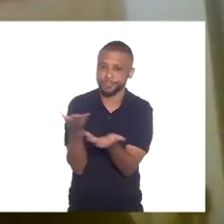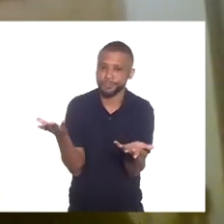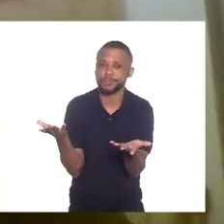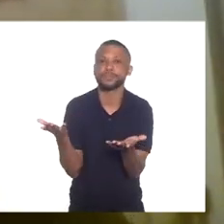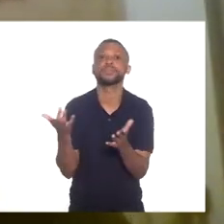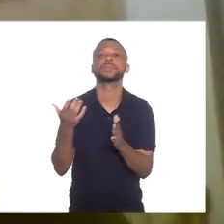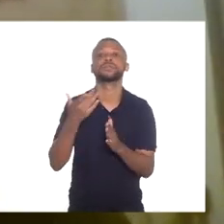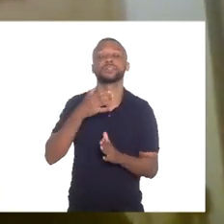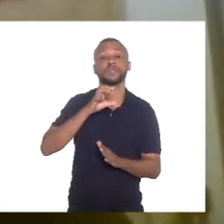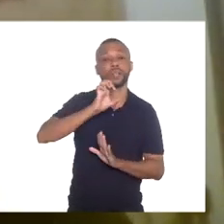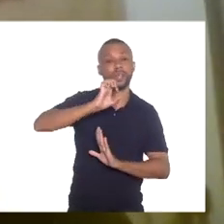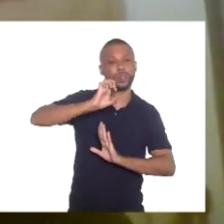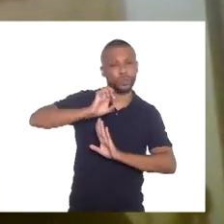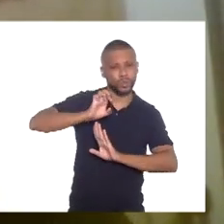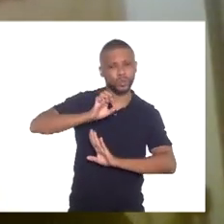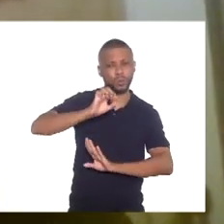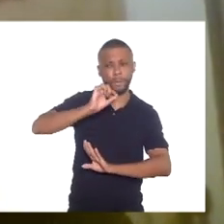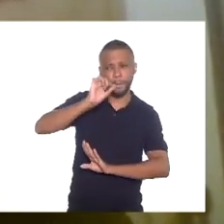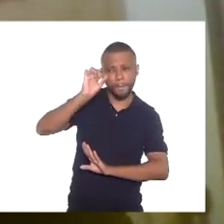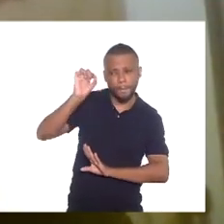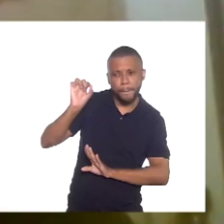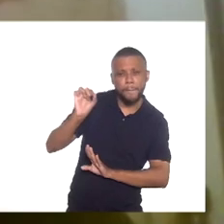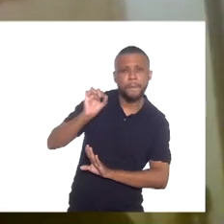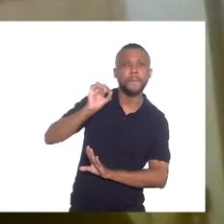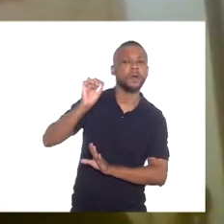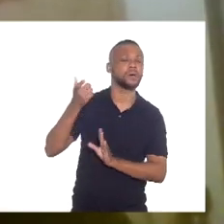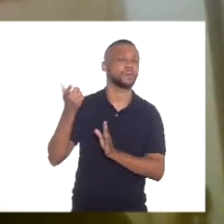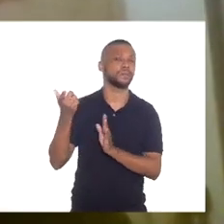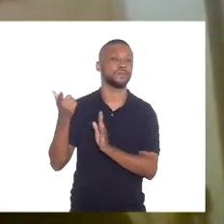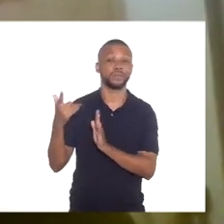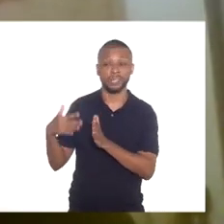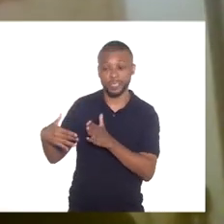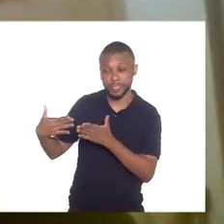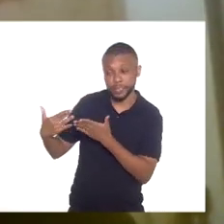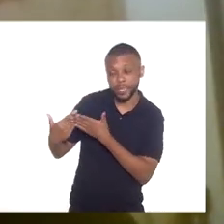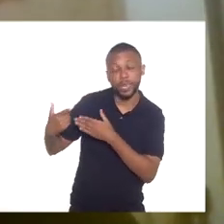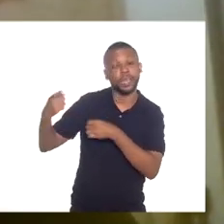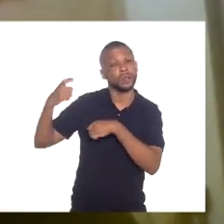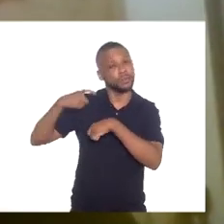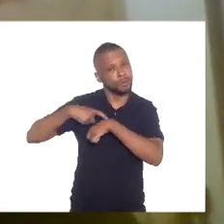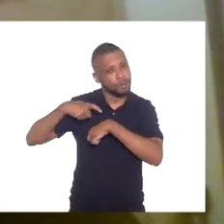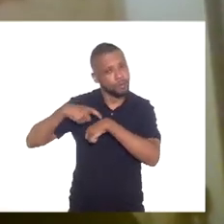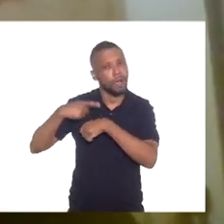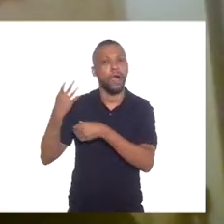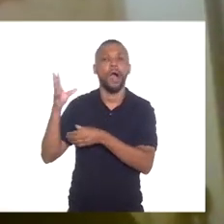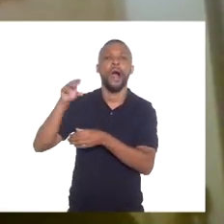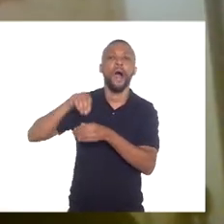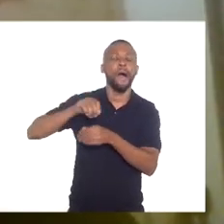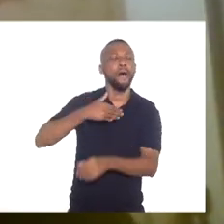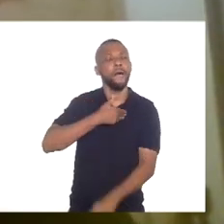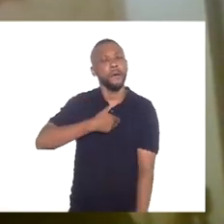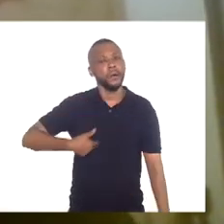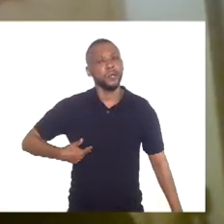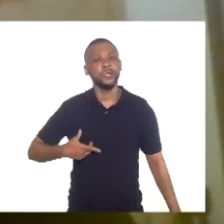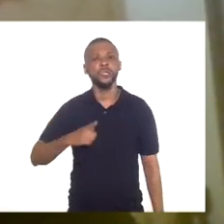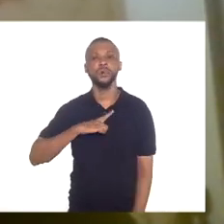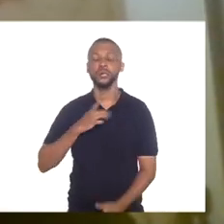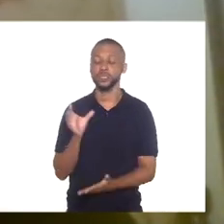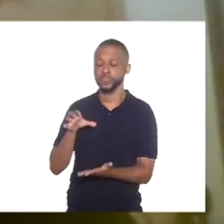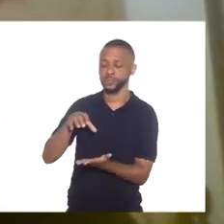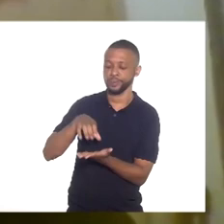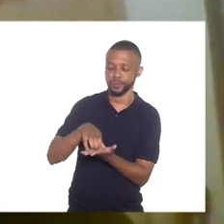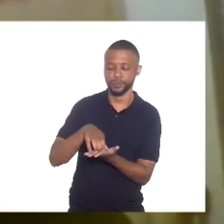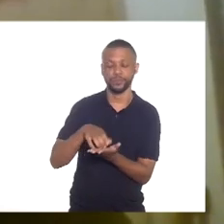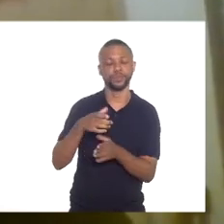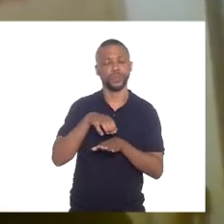Então, essa classe, até que ponto dentro de um estado você tem um gasoduto de